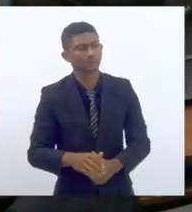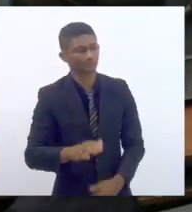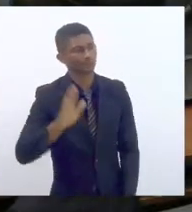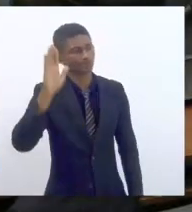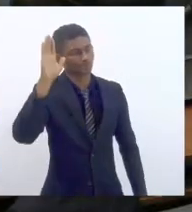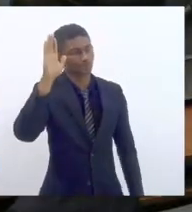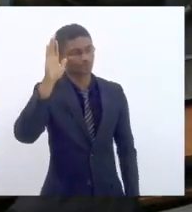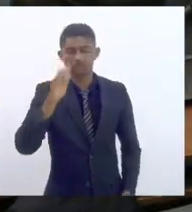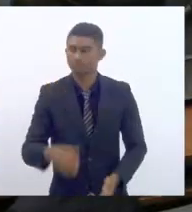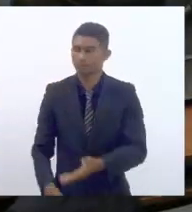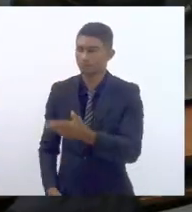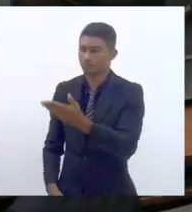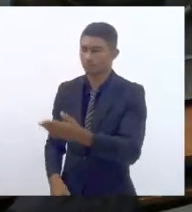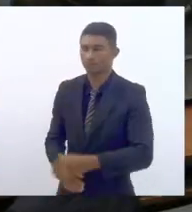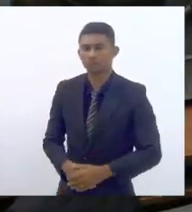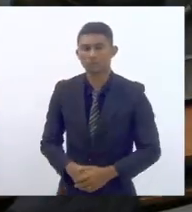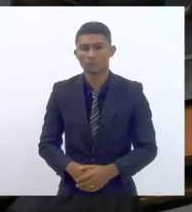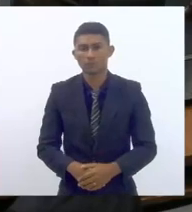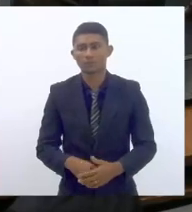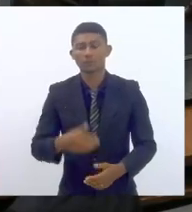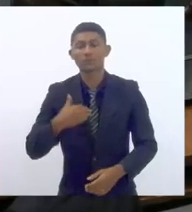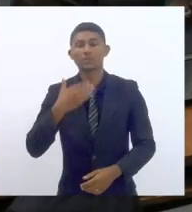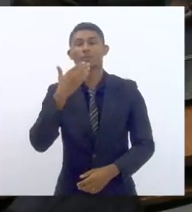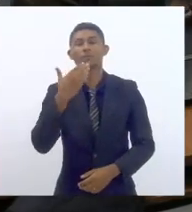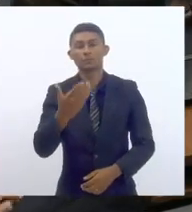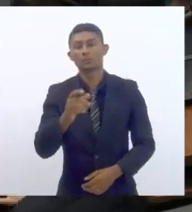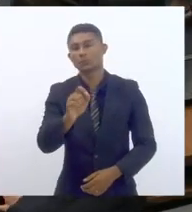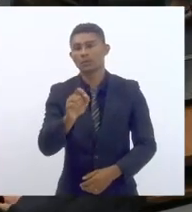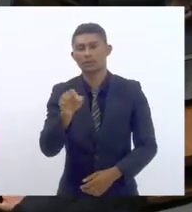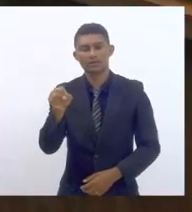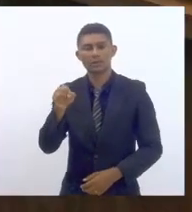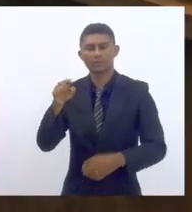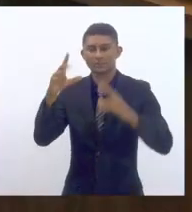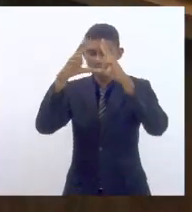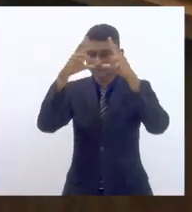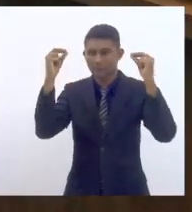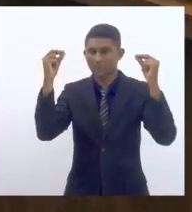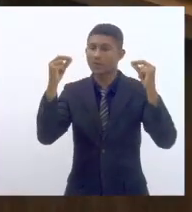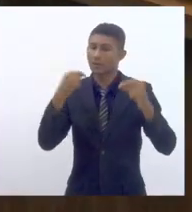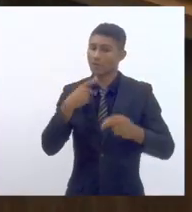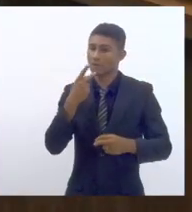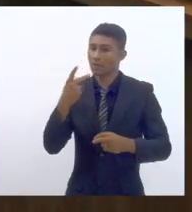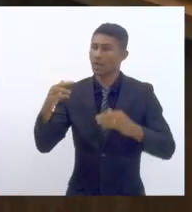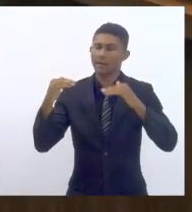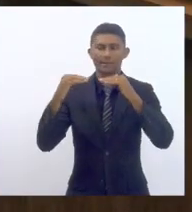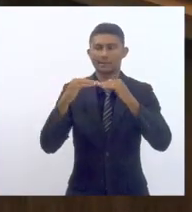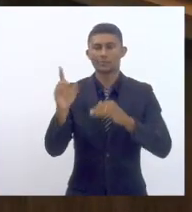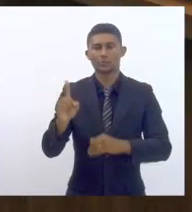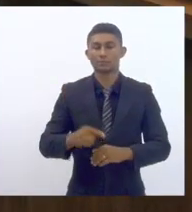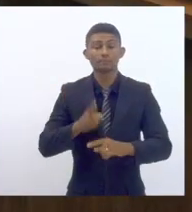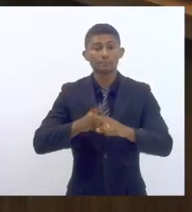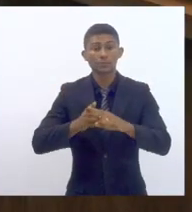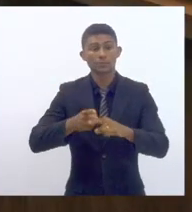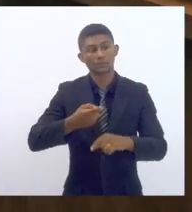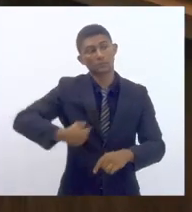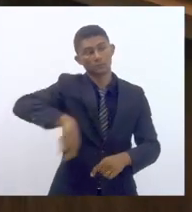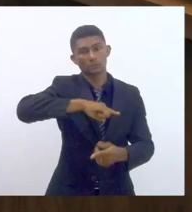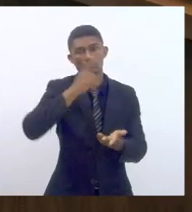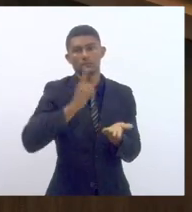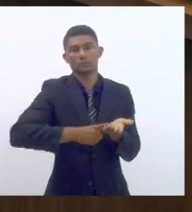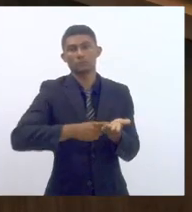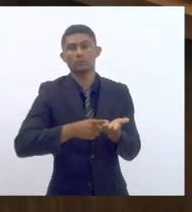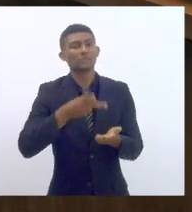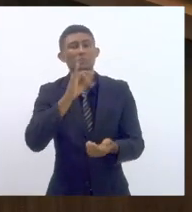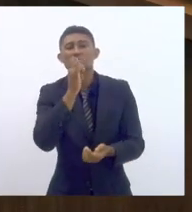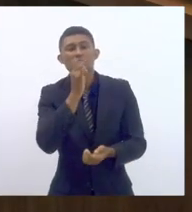de ordem. Sim. Eu vou pedir vênia para discordar da deputada enfermeira Rejane. Primeiro que a gente fez um acordo. E se a gente não pensasse no bem na categoria,